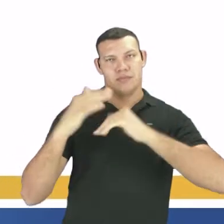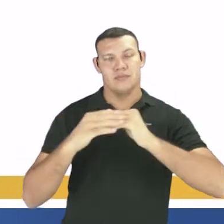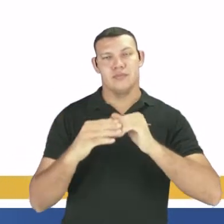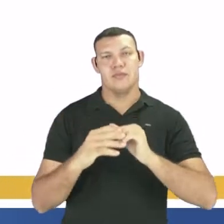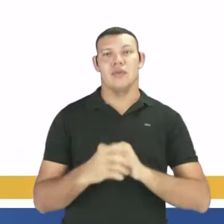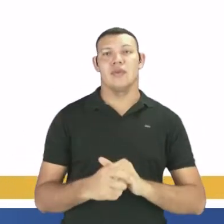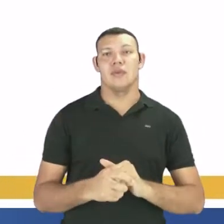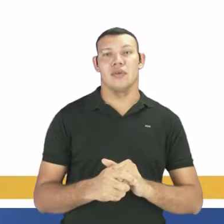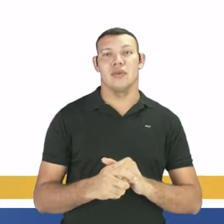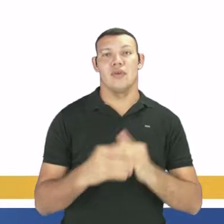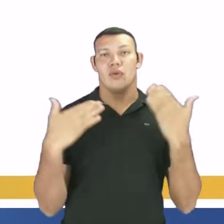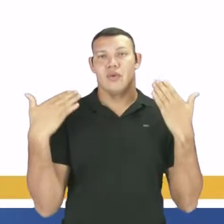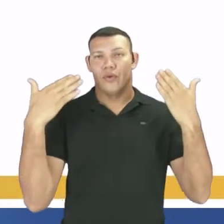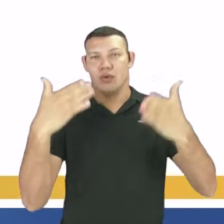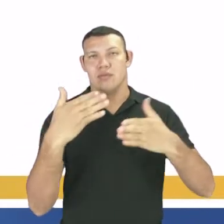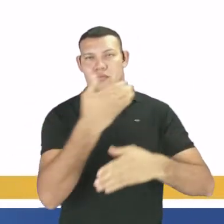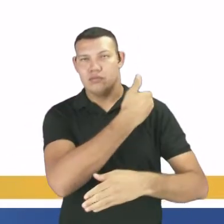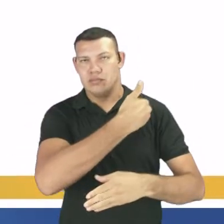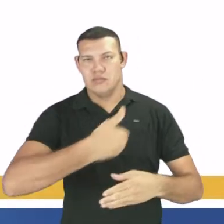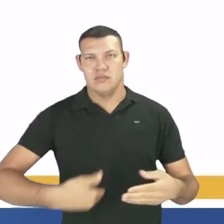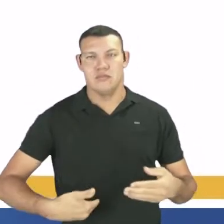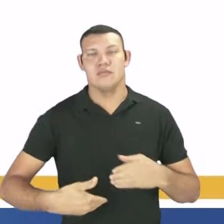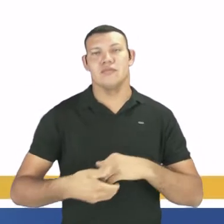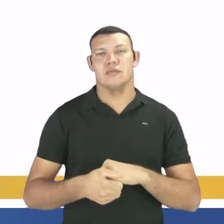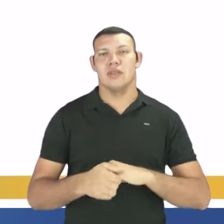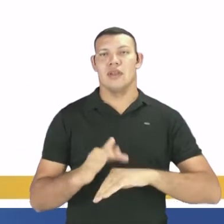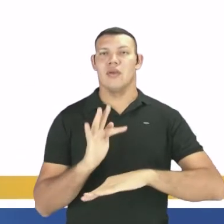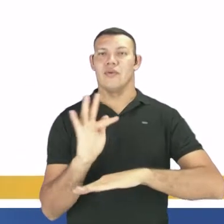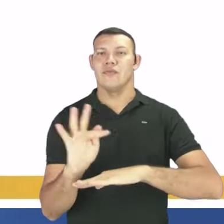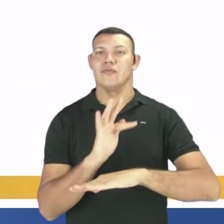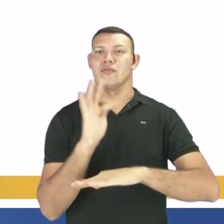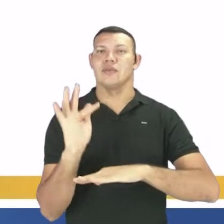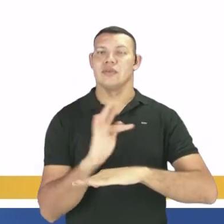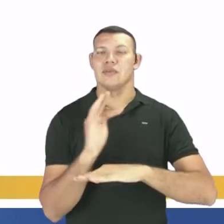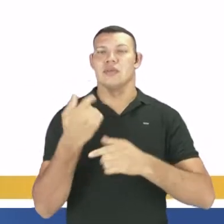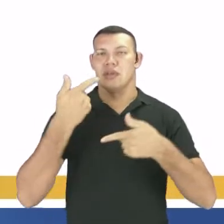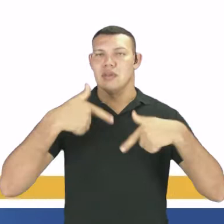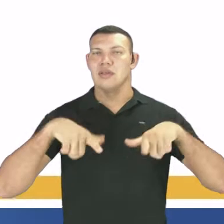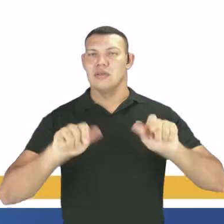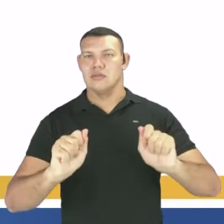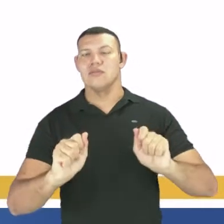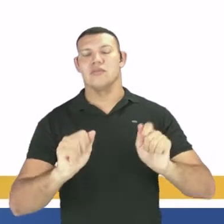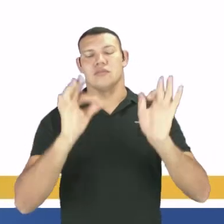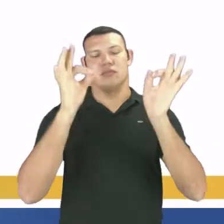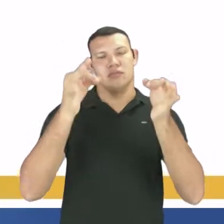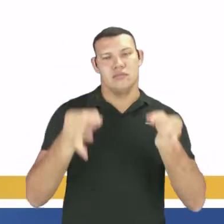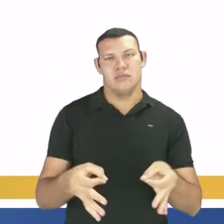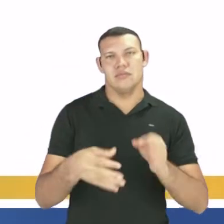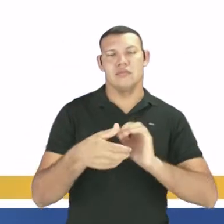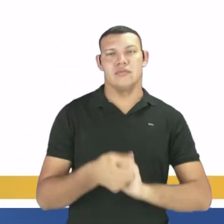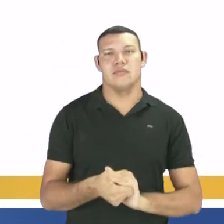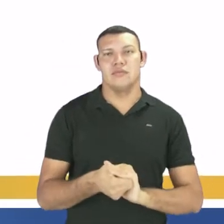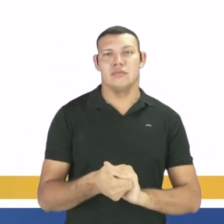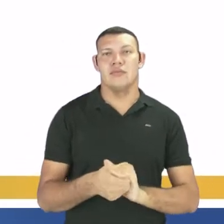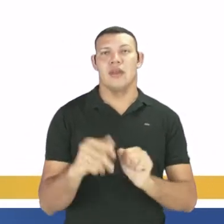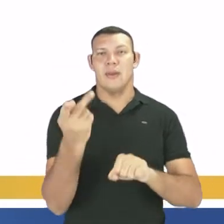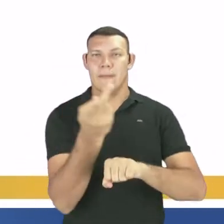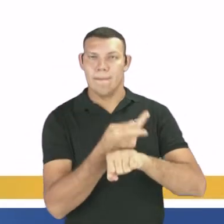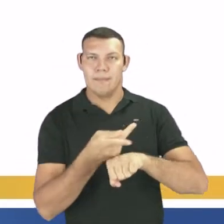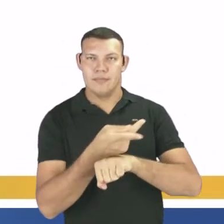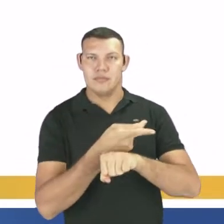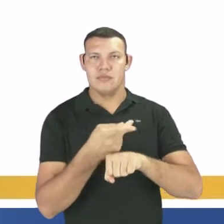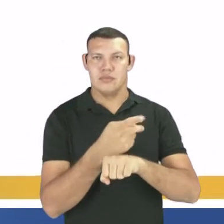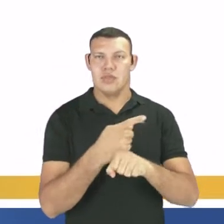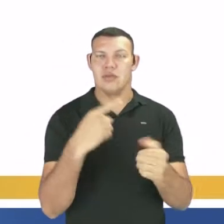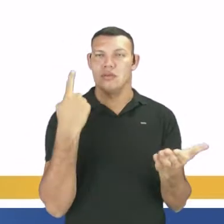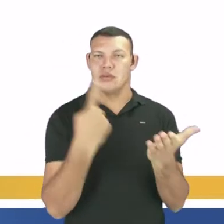ao amplo público, o trato com a linguagem é exigente e padronizado, buscando garantir, com